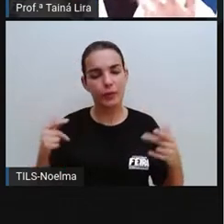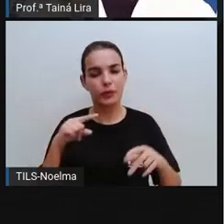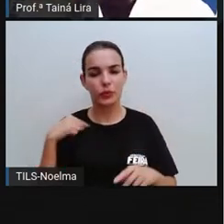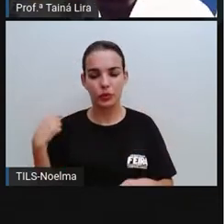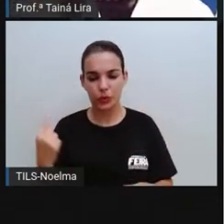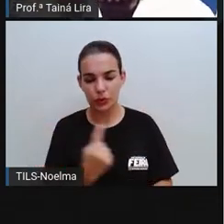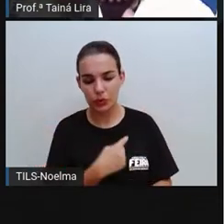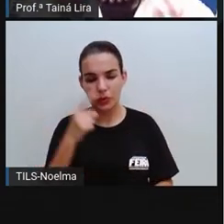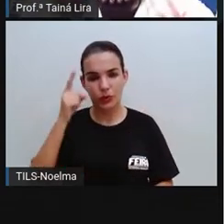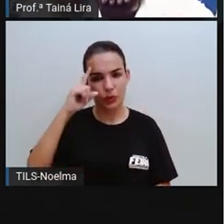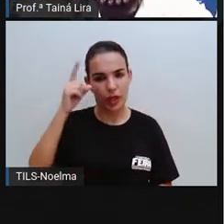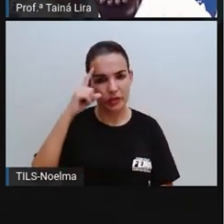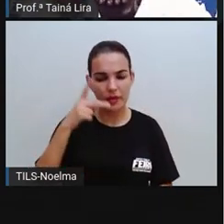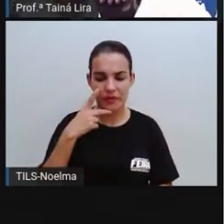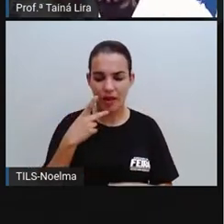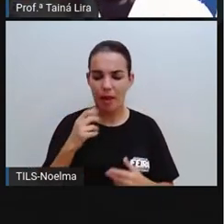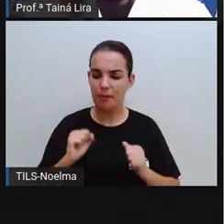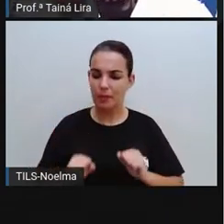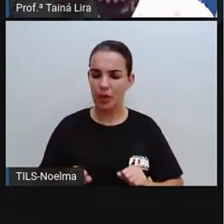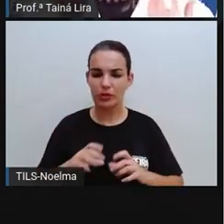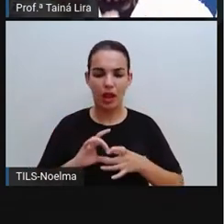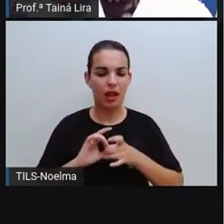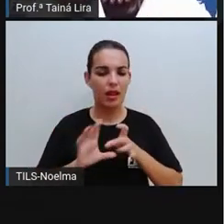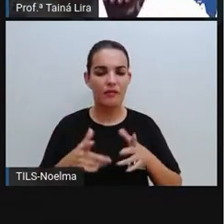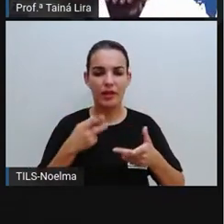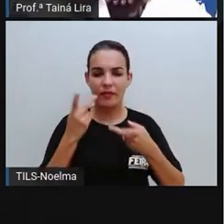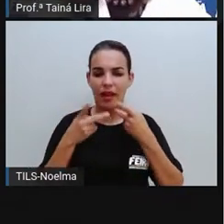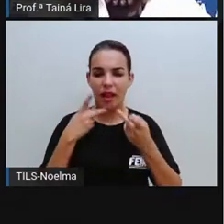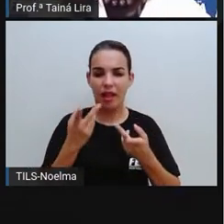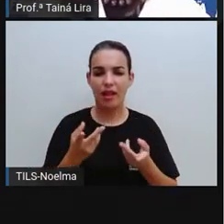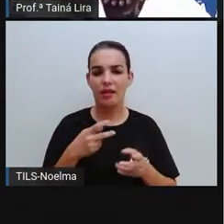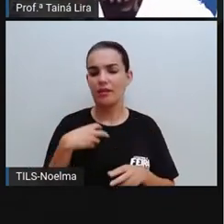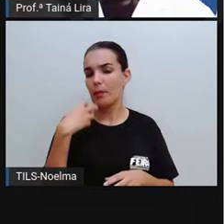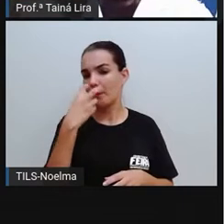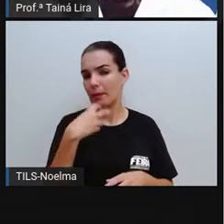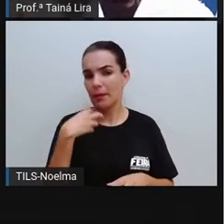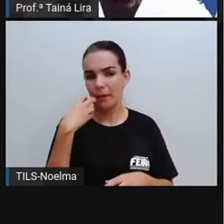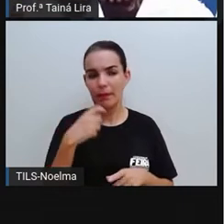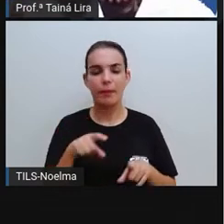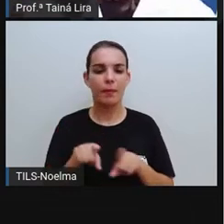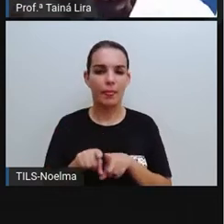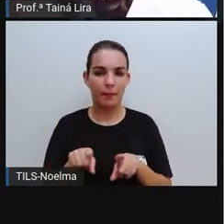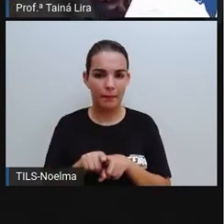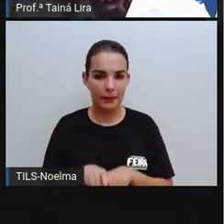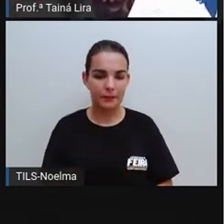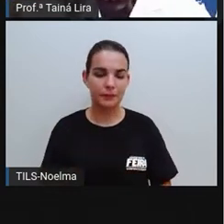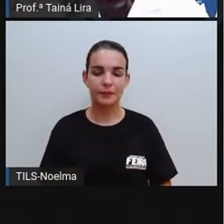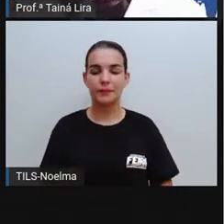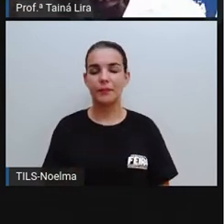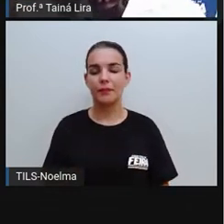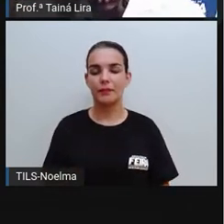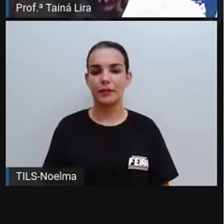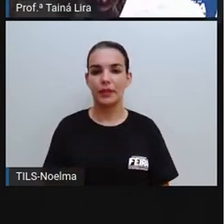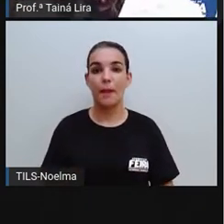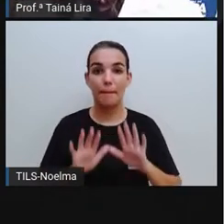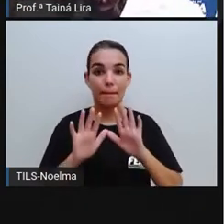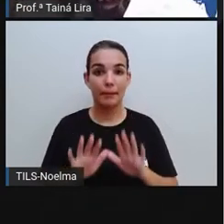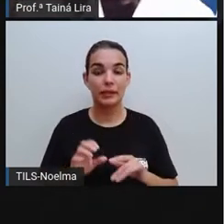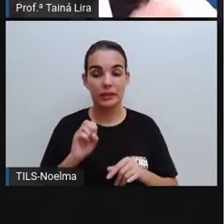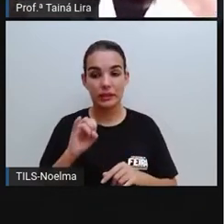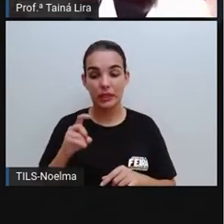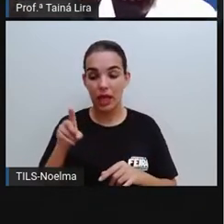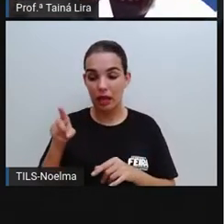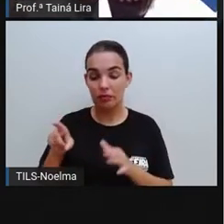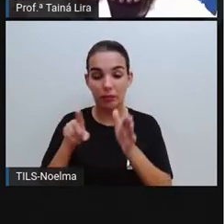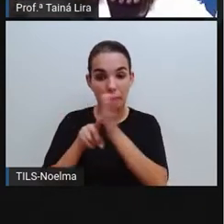informal, onde as pessoas podem ficar mais à vontade, ele também fica mais à vontade, mas se ele está ali fazendo